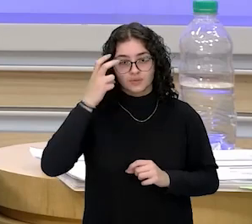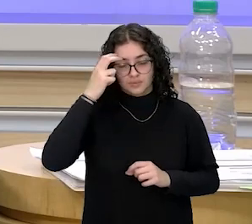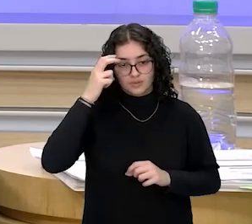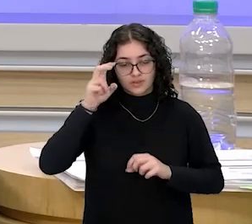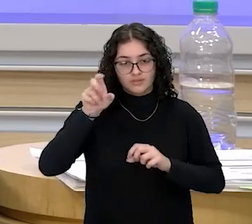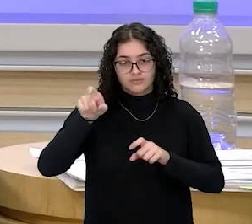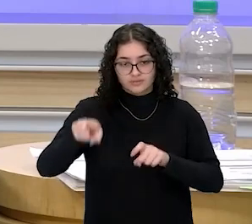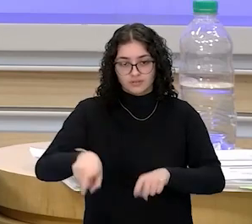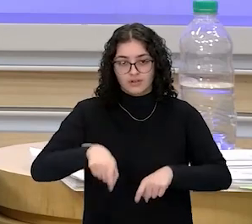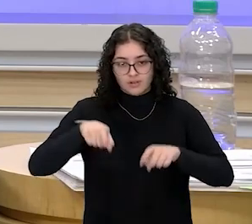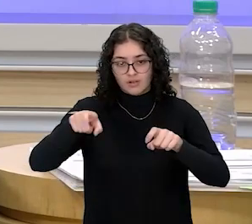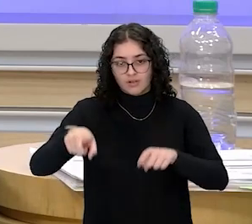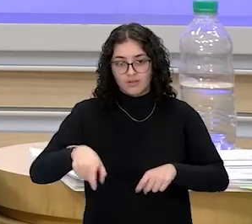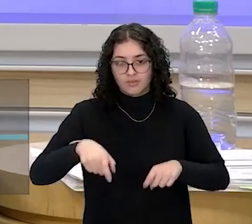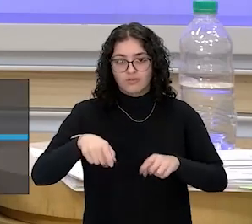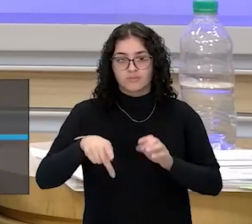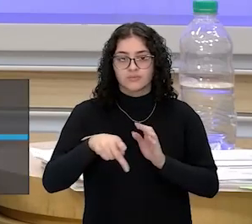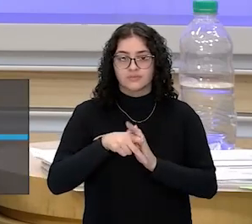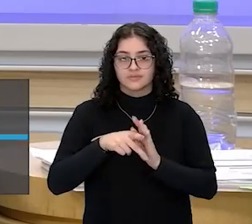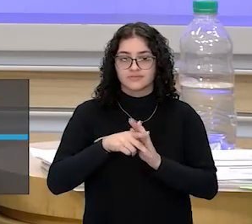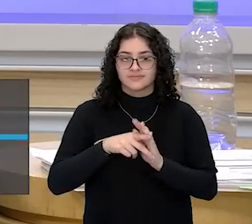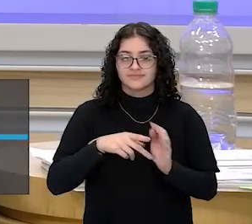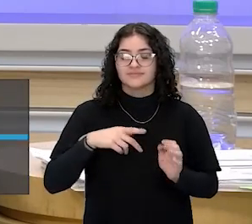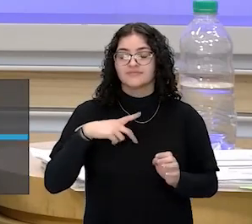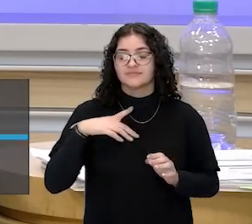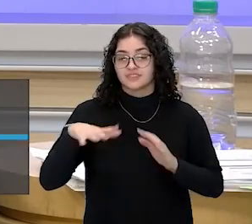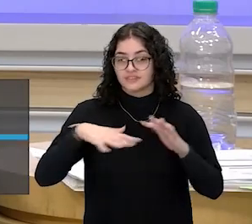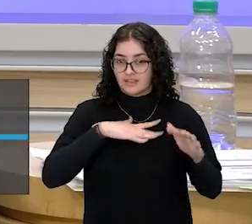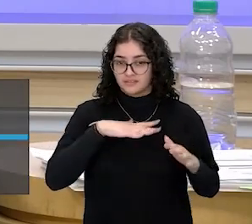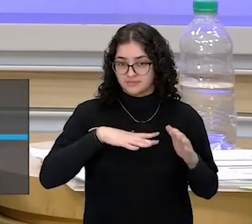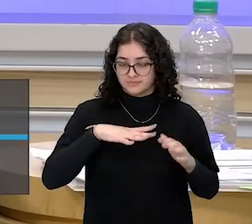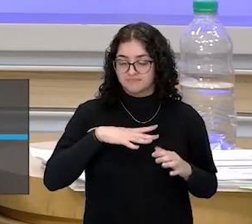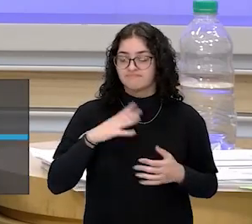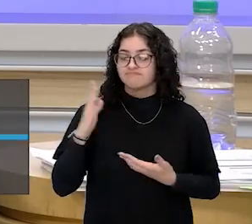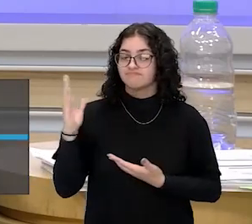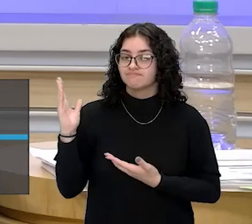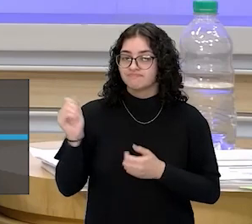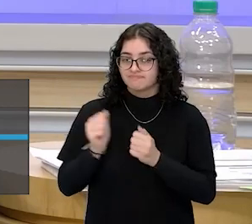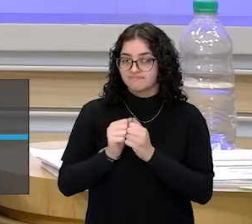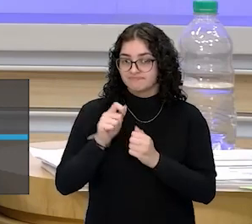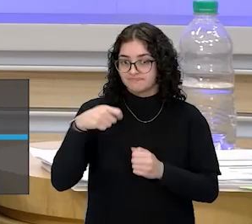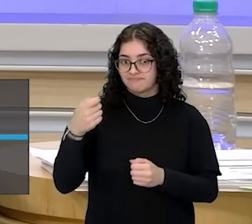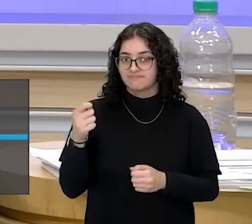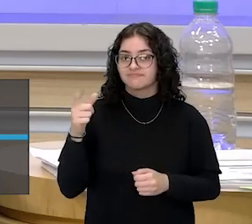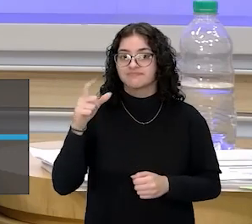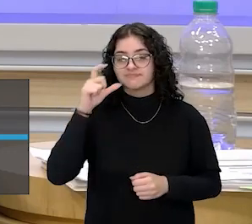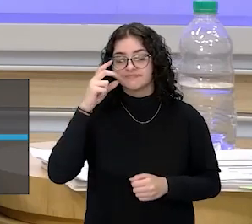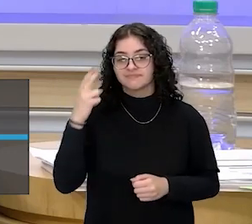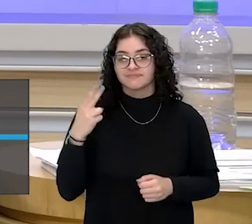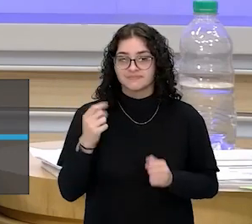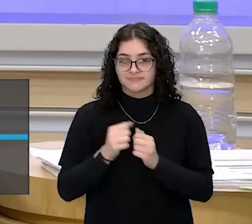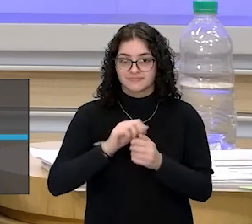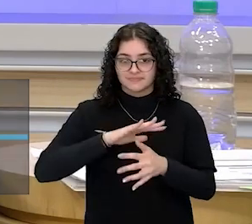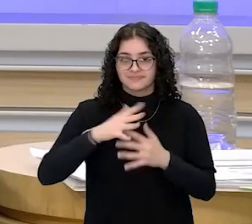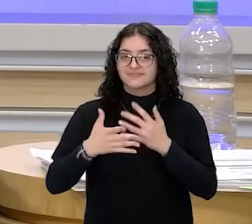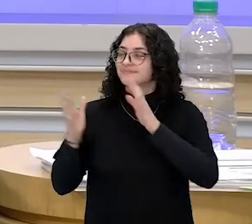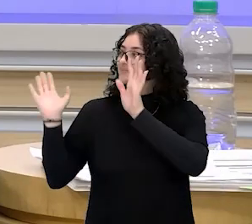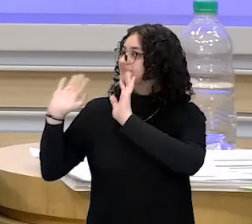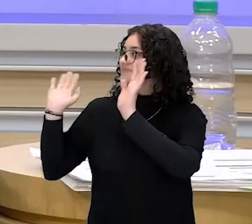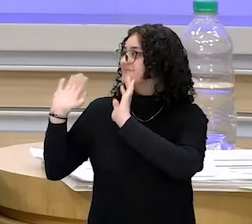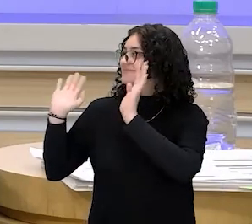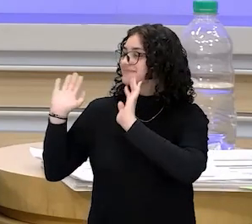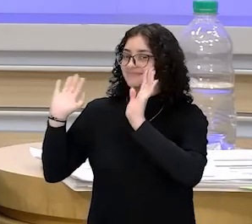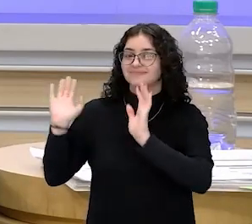campo à cidade. Eu sou a professora Sumaia, este é o meu sinal. Estou aqui com a Natália hoje fazendo a tradução em Libras. Olá, Natália,